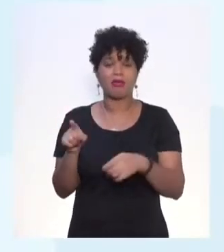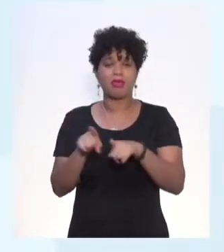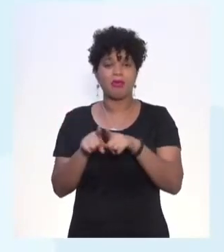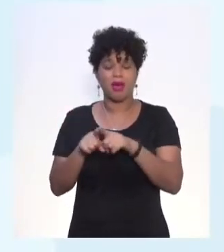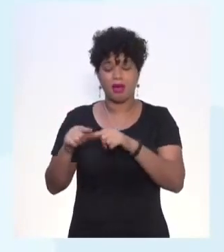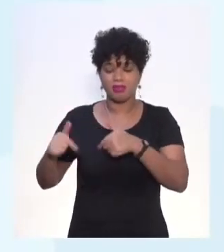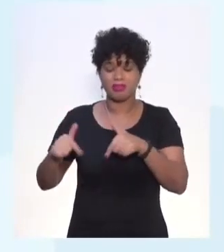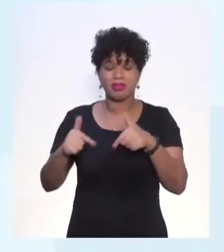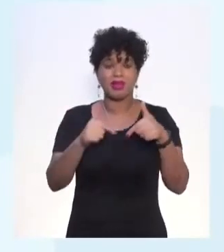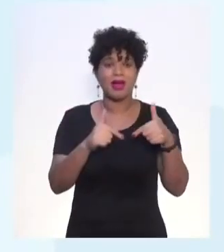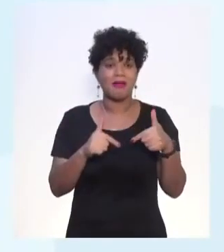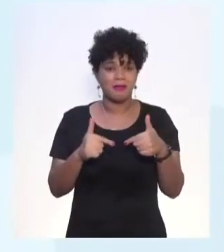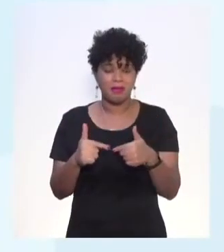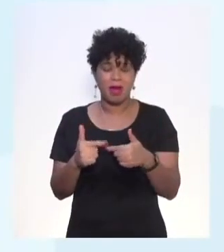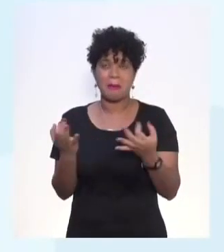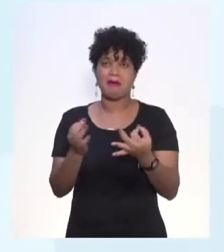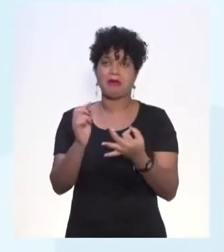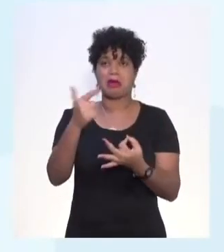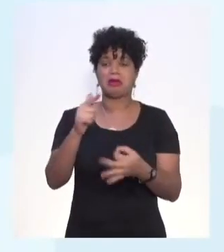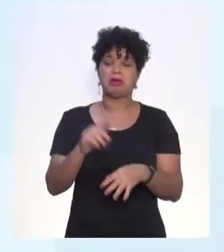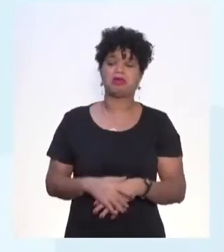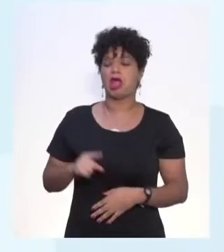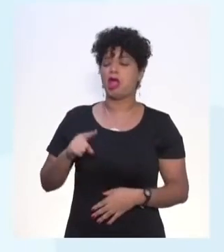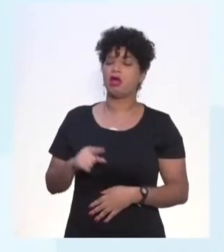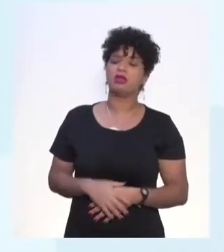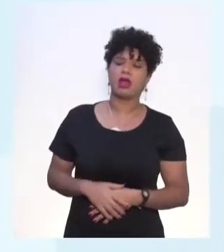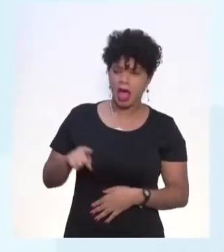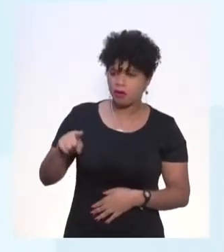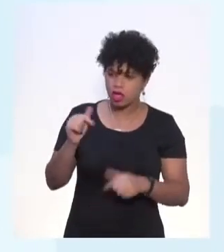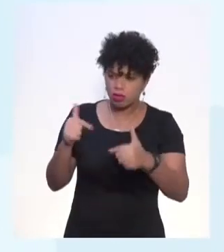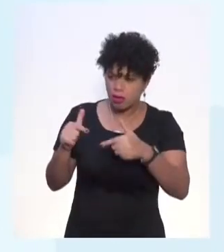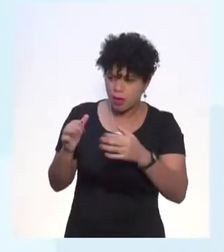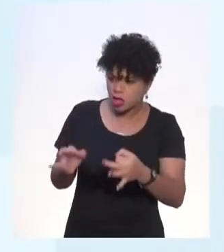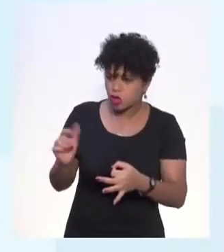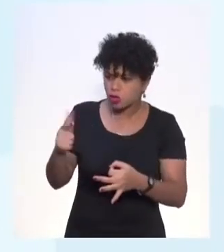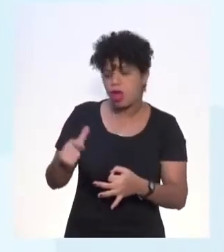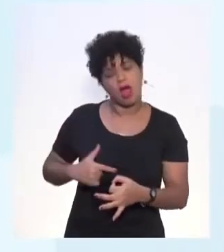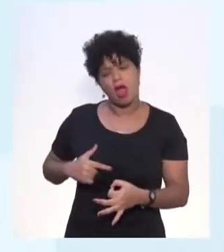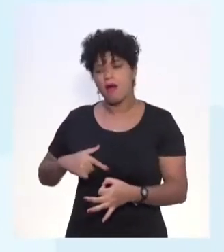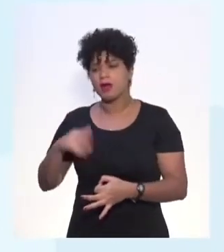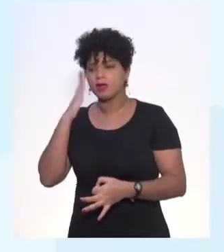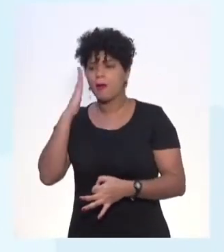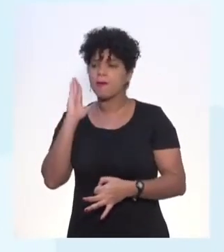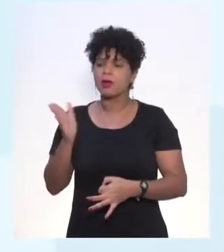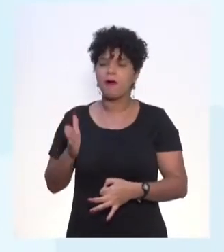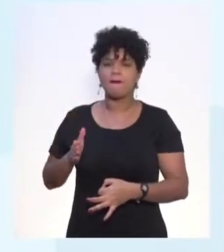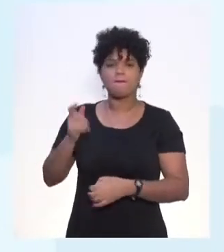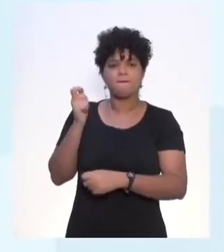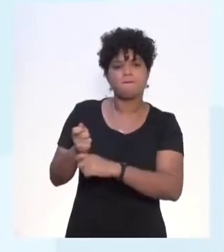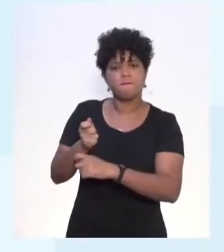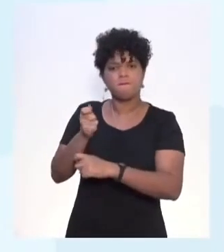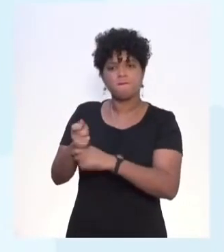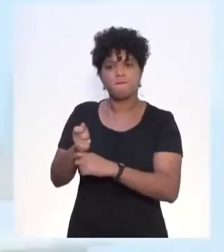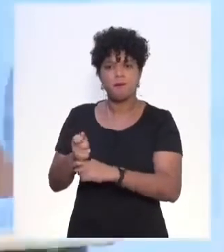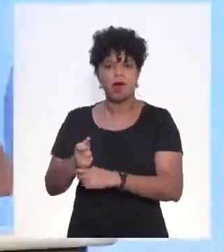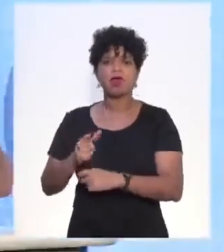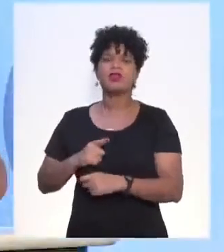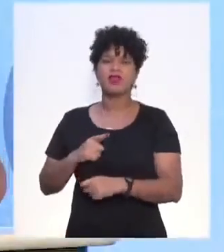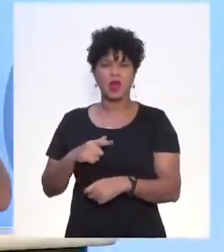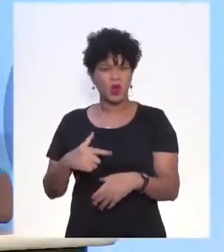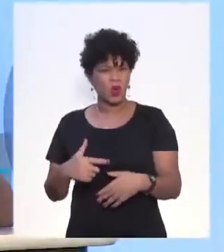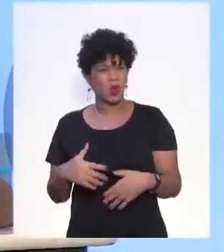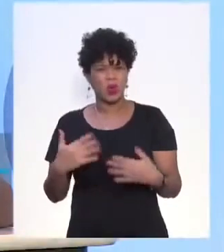mutilações como punição, entre outras violências, né? Então, quando essas atrocidades chegaram, né,